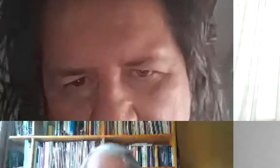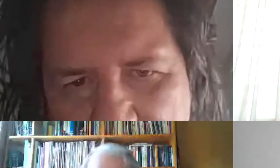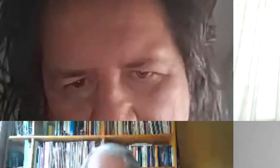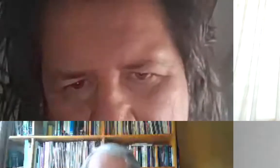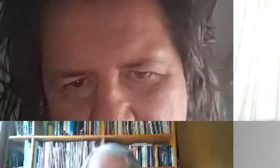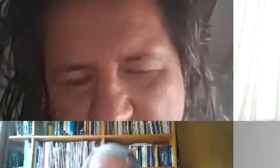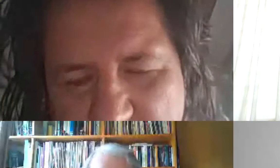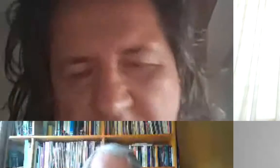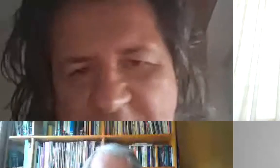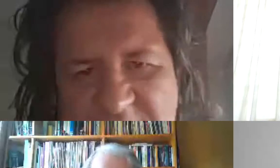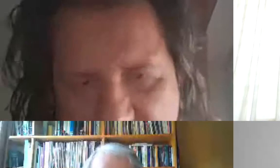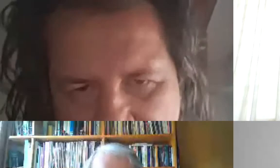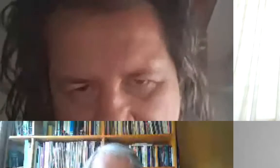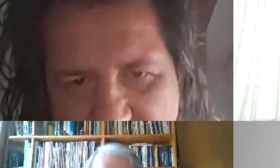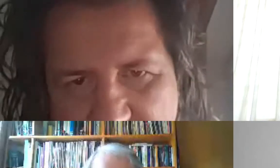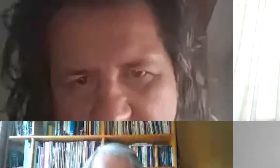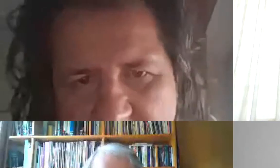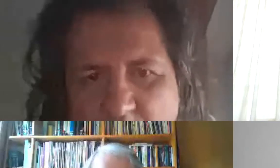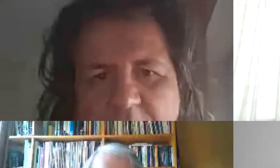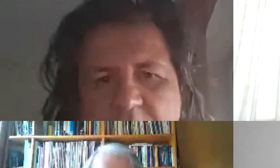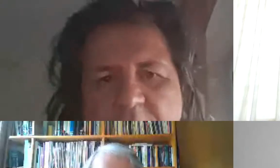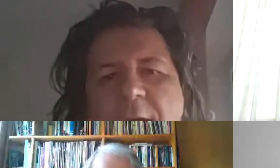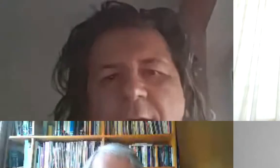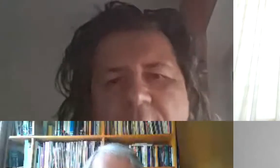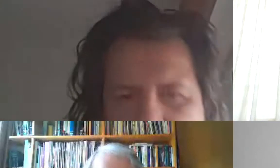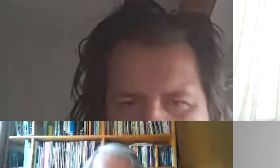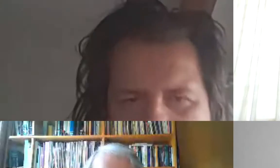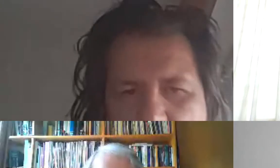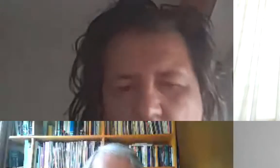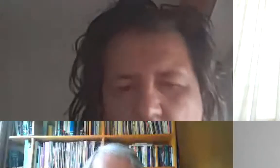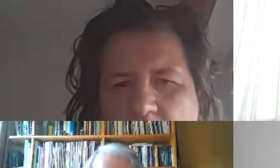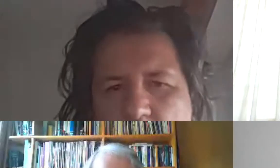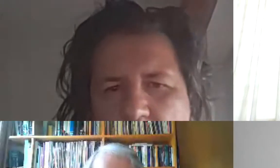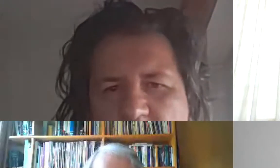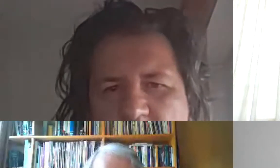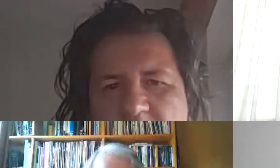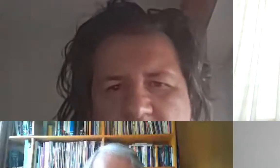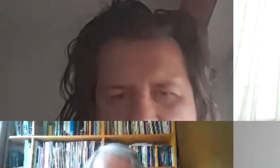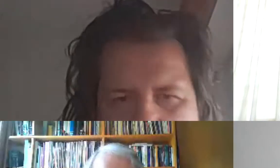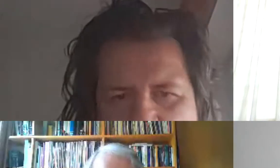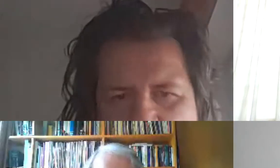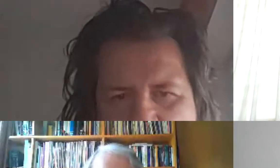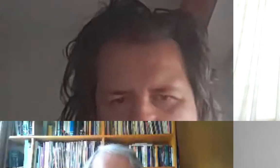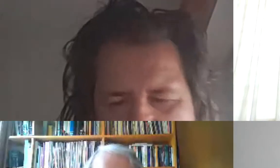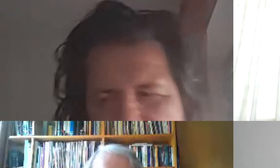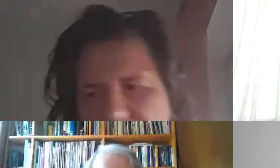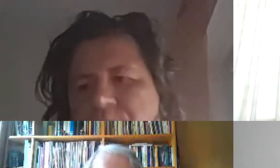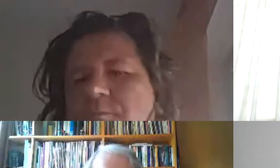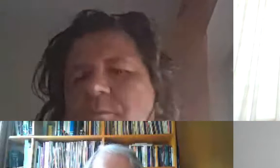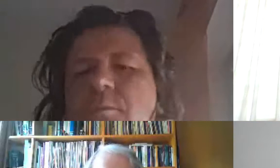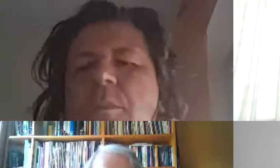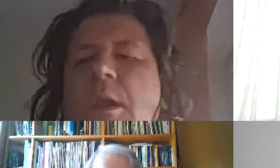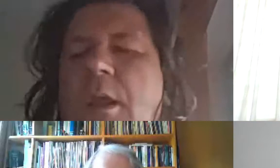vai desobedecer. Isto é, ele é um inanimado, é